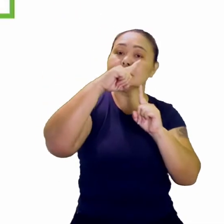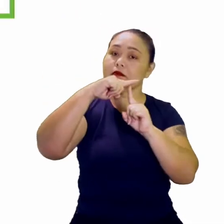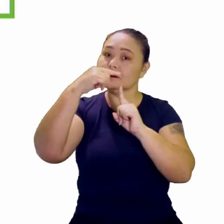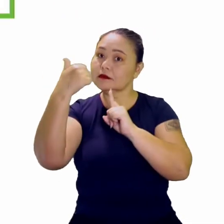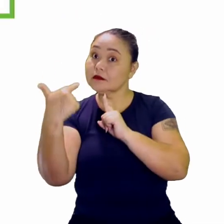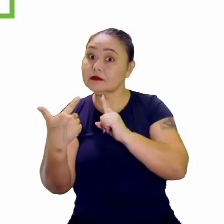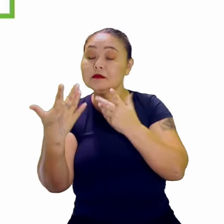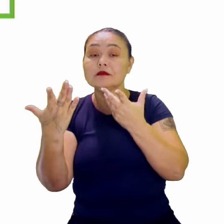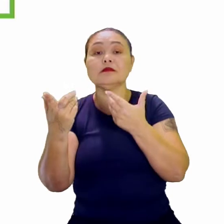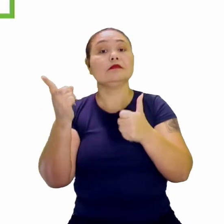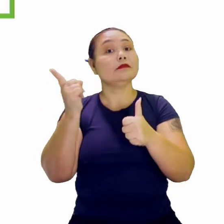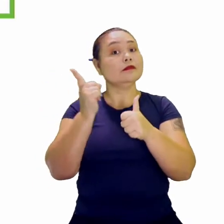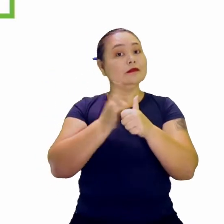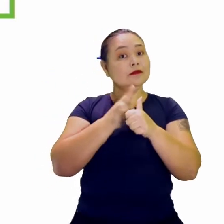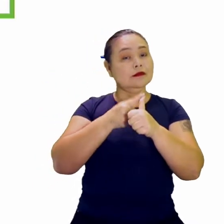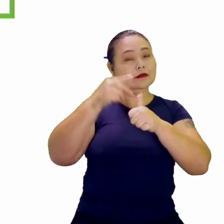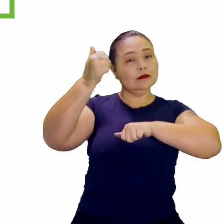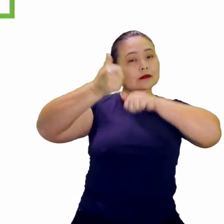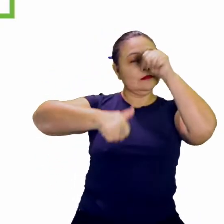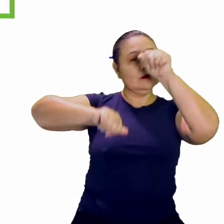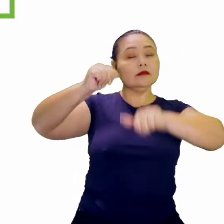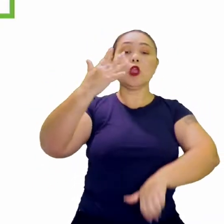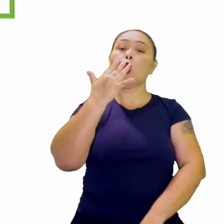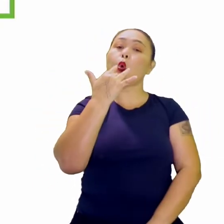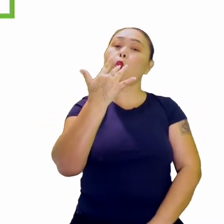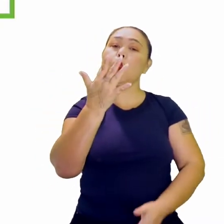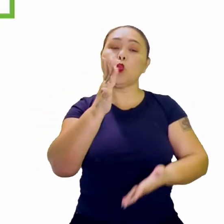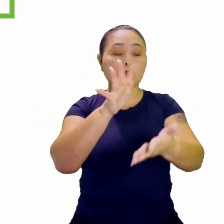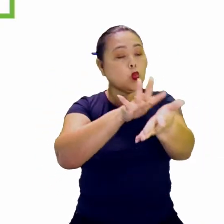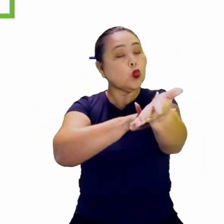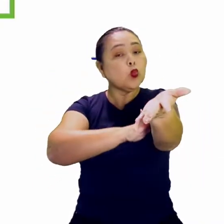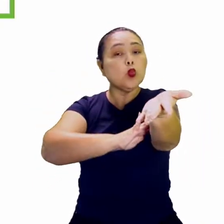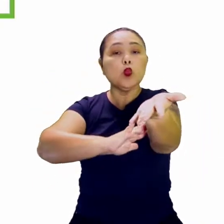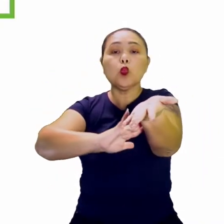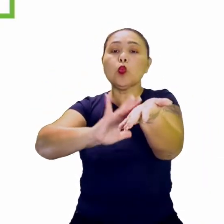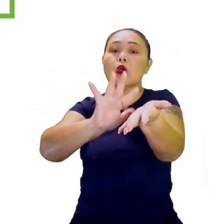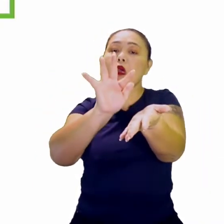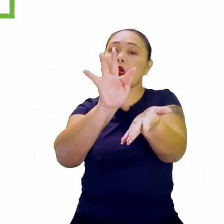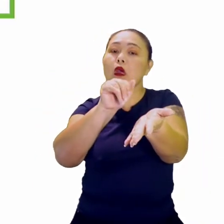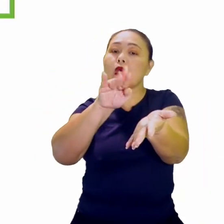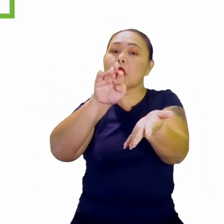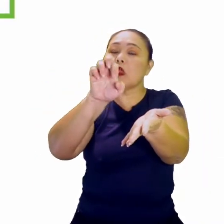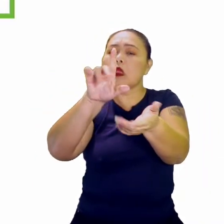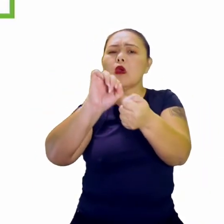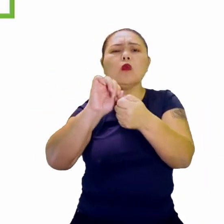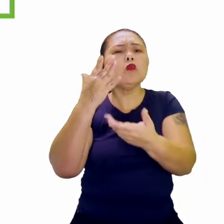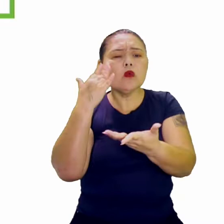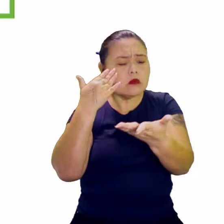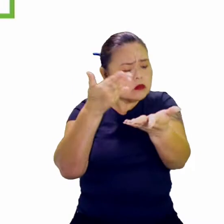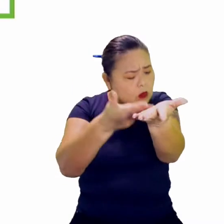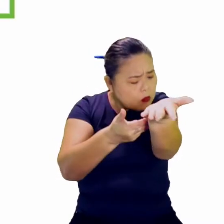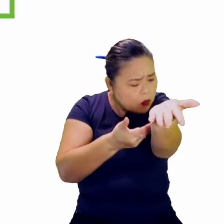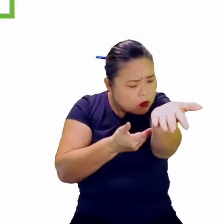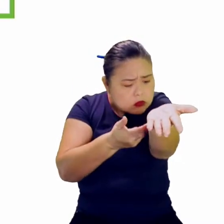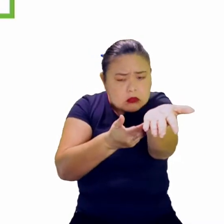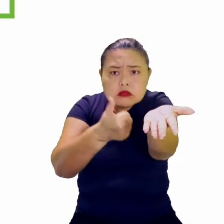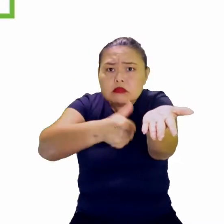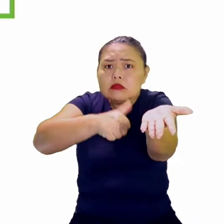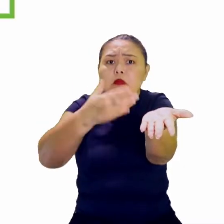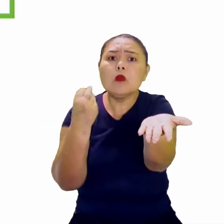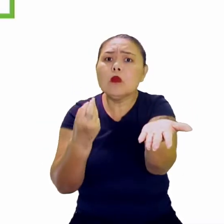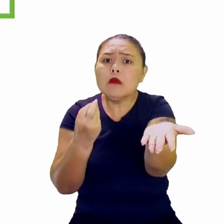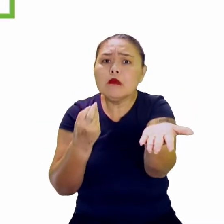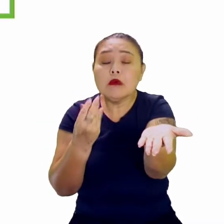2? Primeiro, eu vou analisar a cor da fibra. Vejam bem. Poxa, professora, como que eu vou olhar para o meu músculo e vou